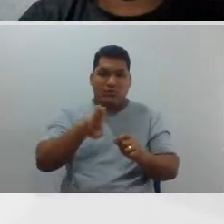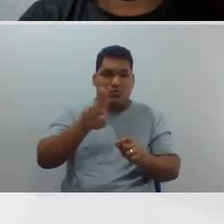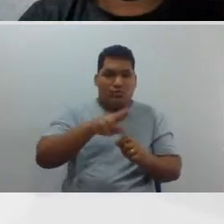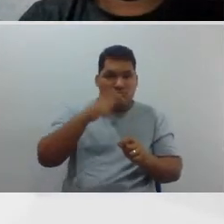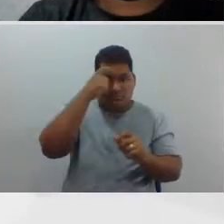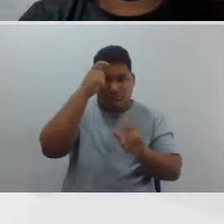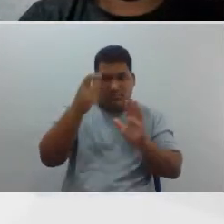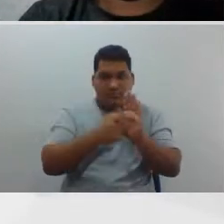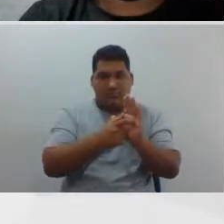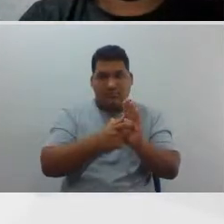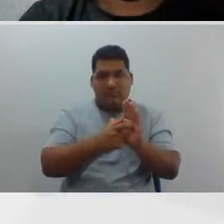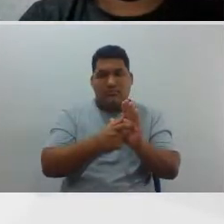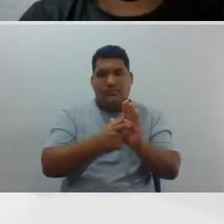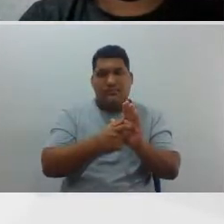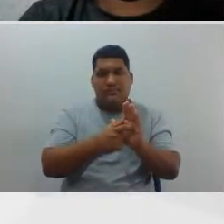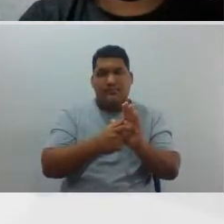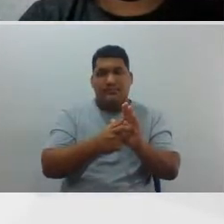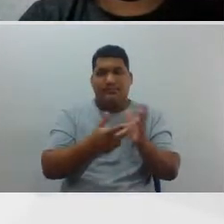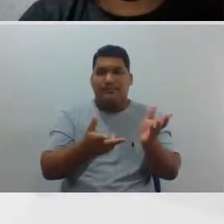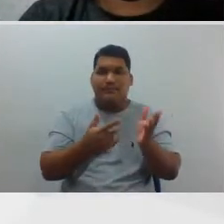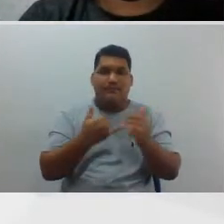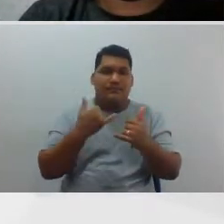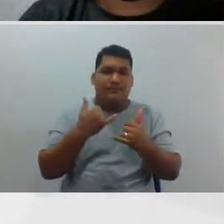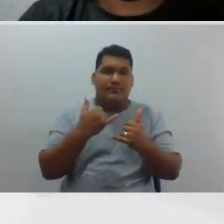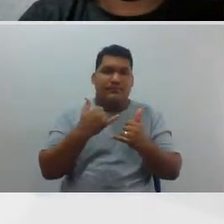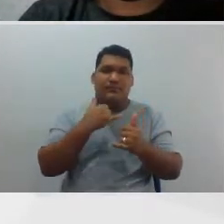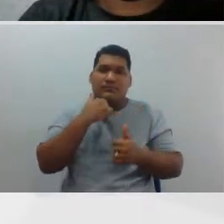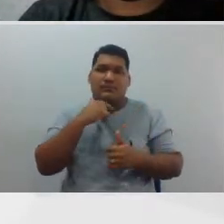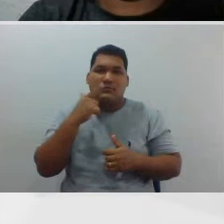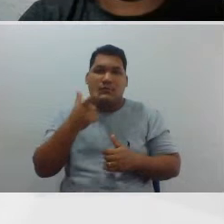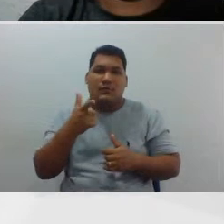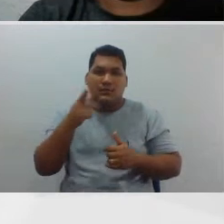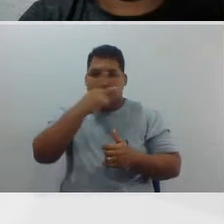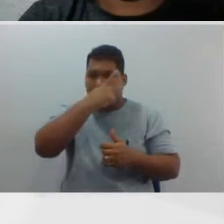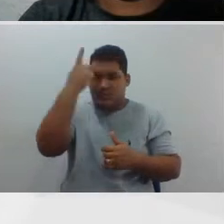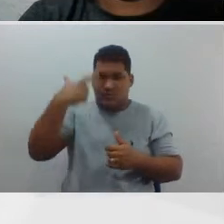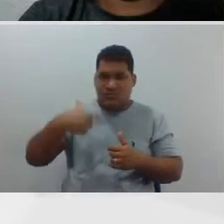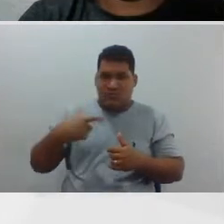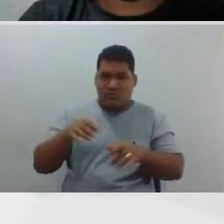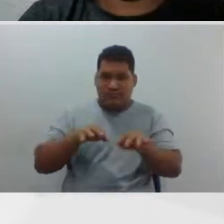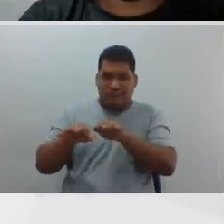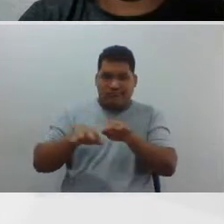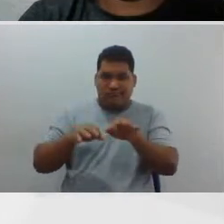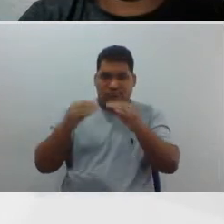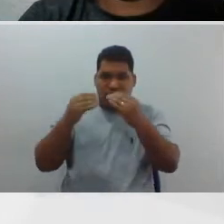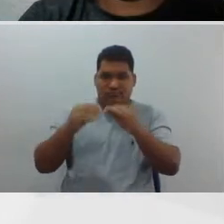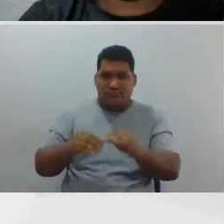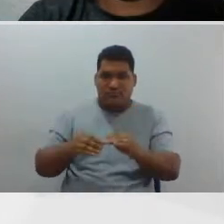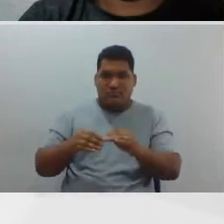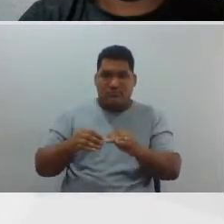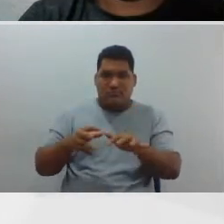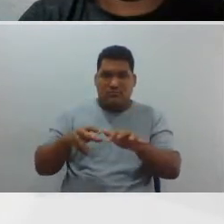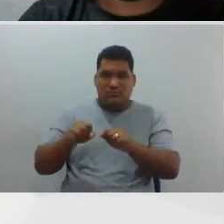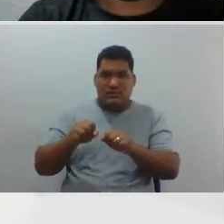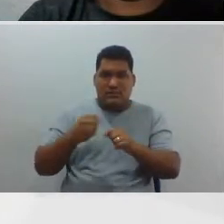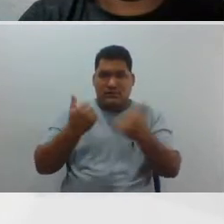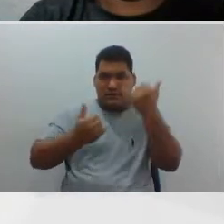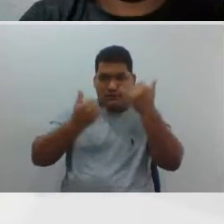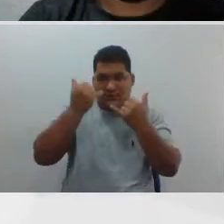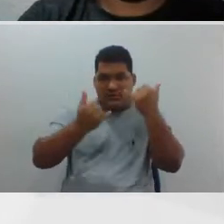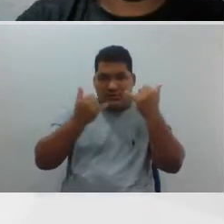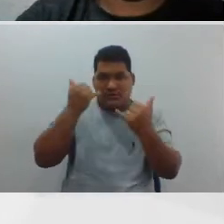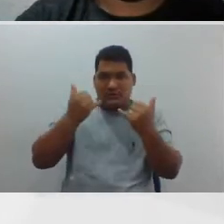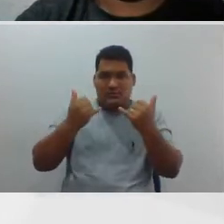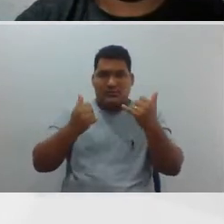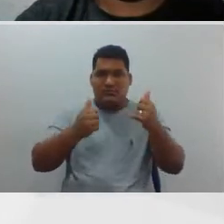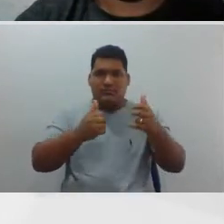É impossível um operador de uma central de controle, né, pegar formação de milhares